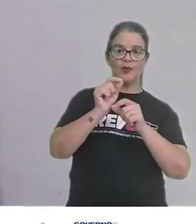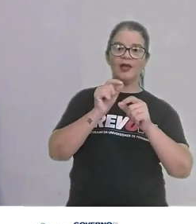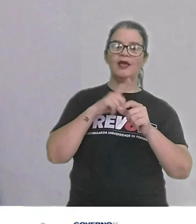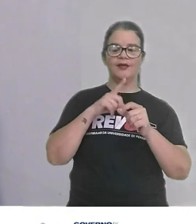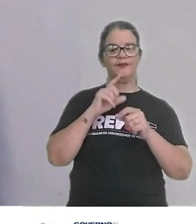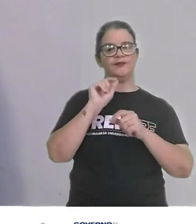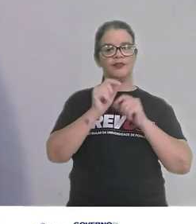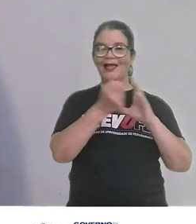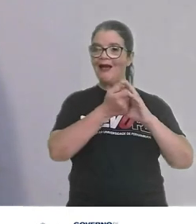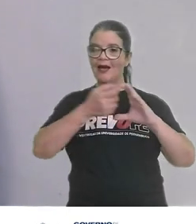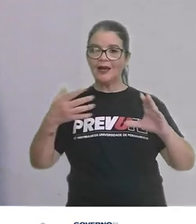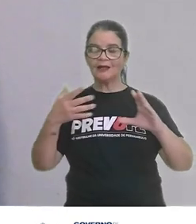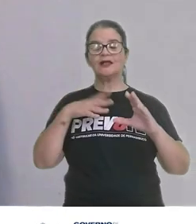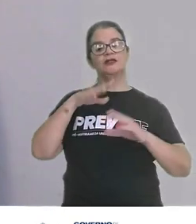tomar